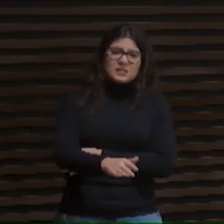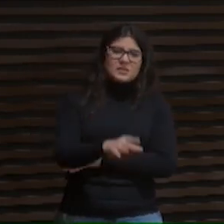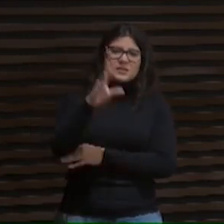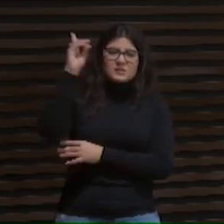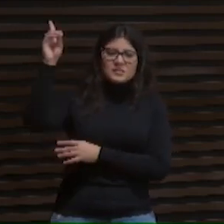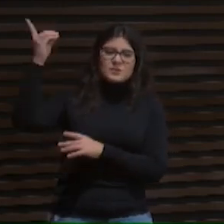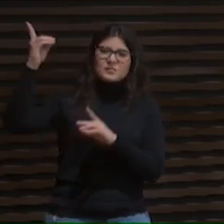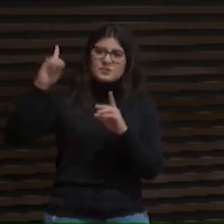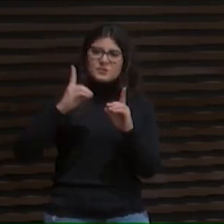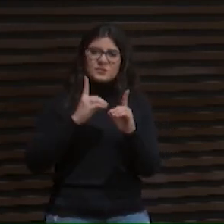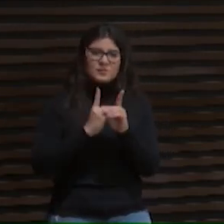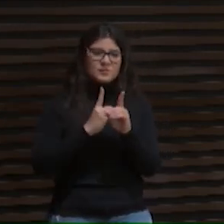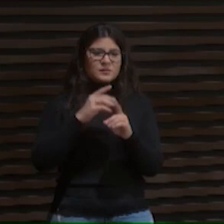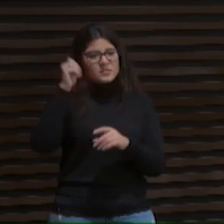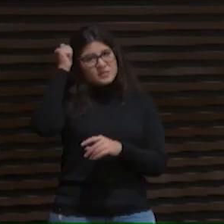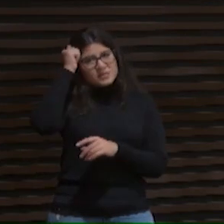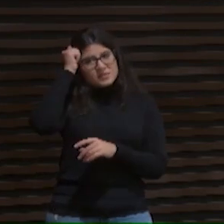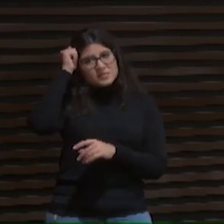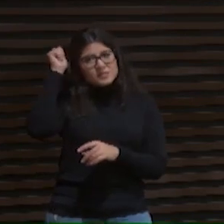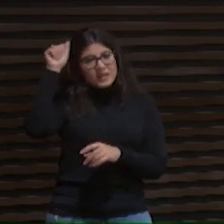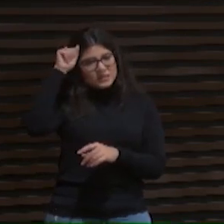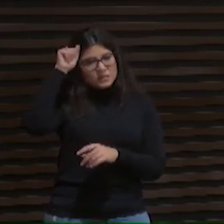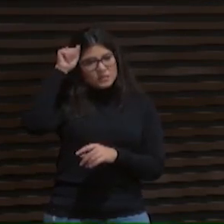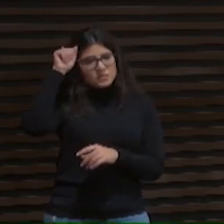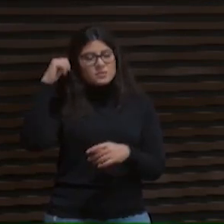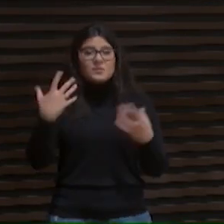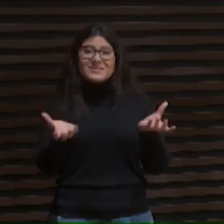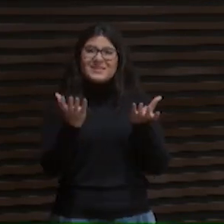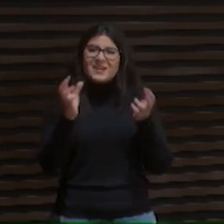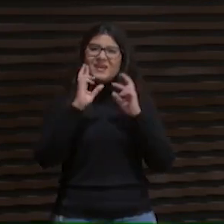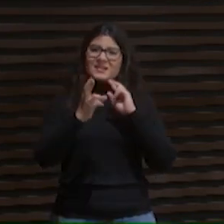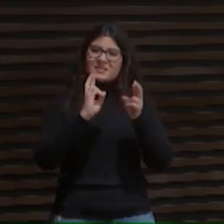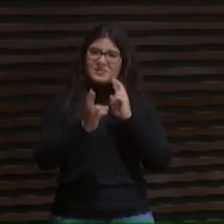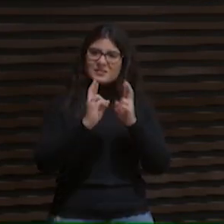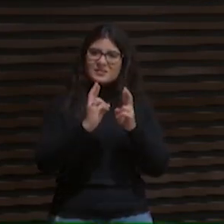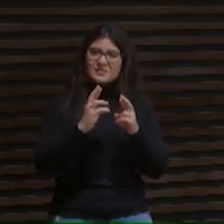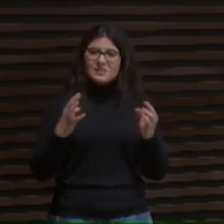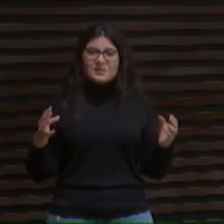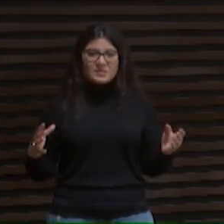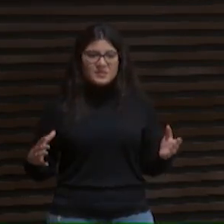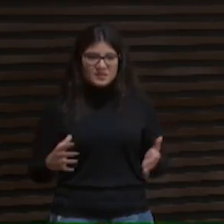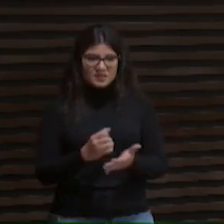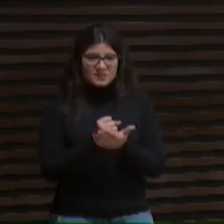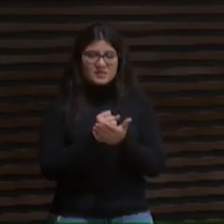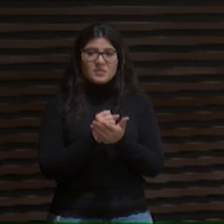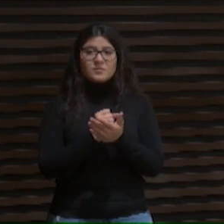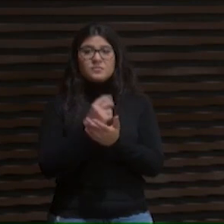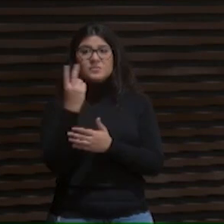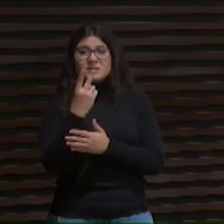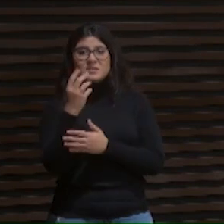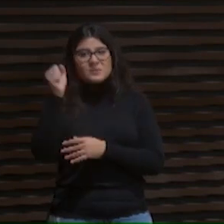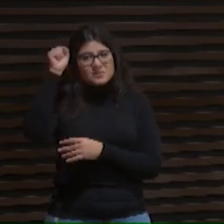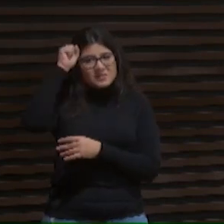Adão. Ele quer esse relacionamento. Esse relacionamento foi resgatado no segundo Adão, em